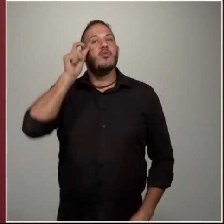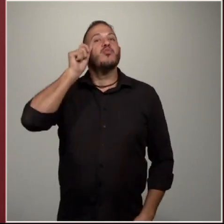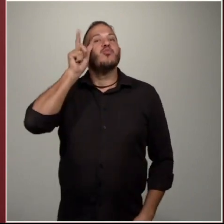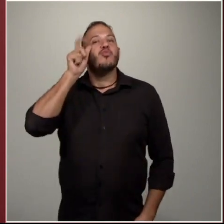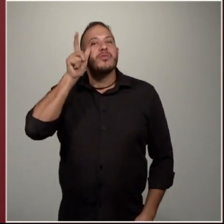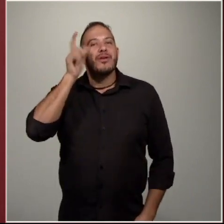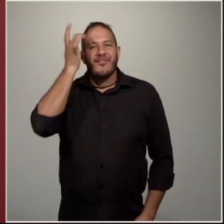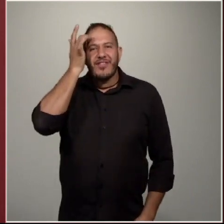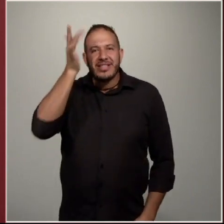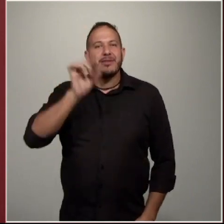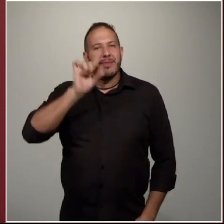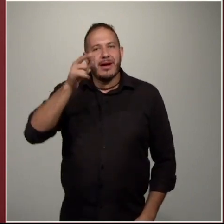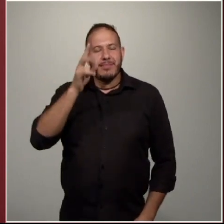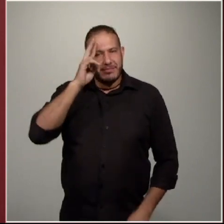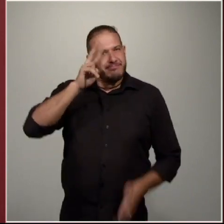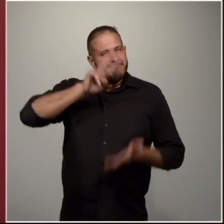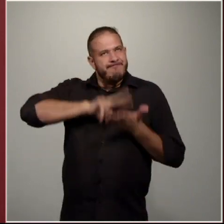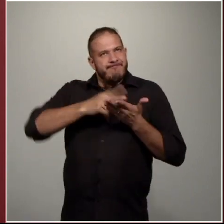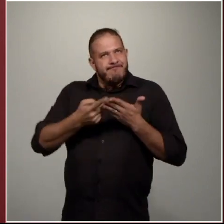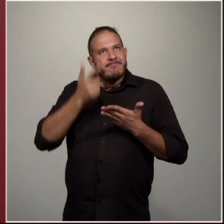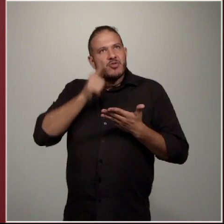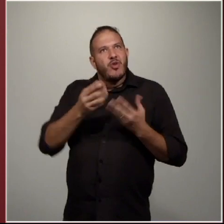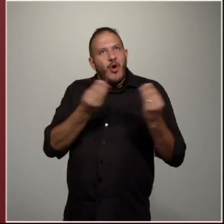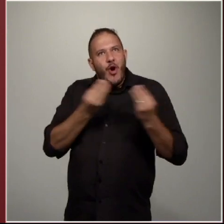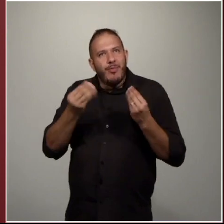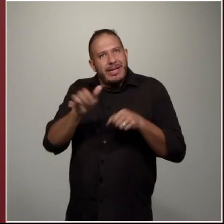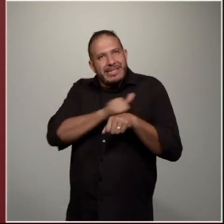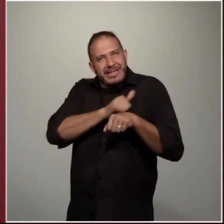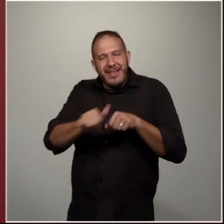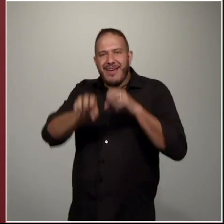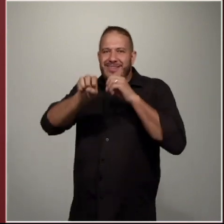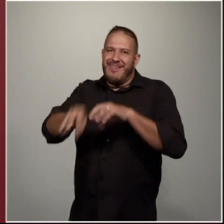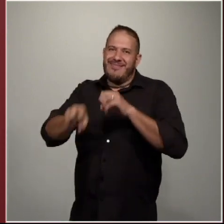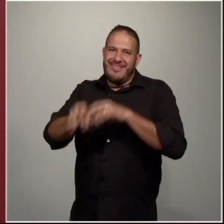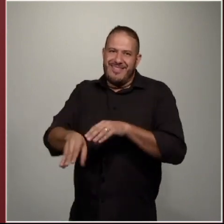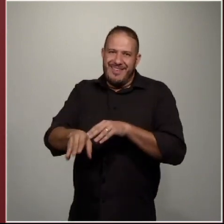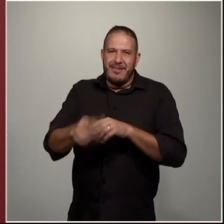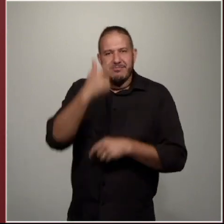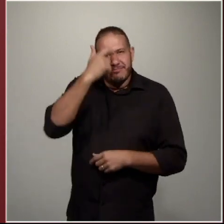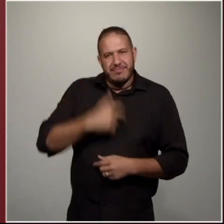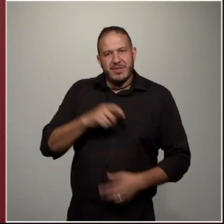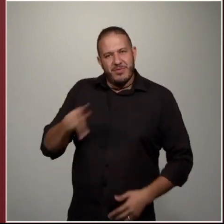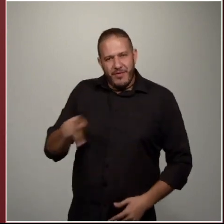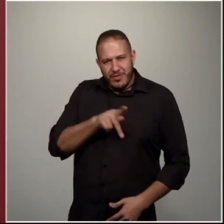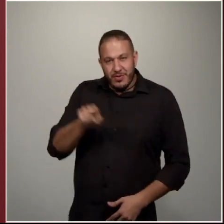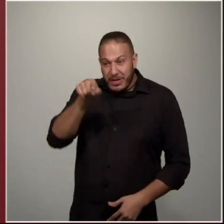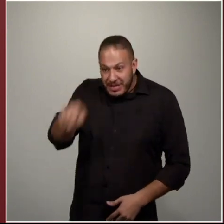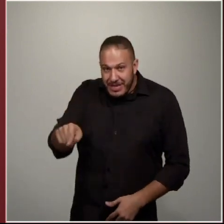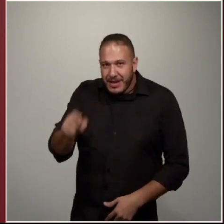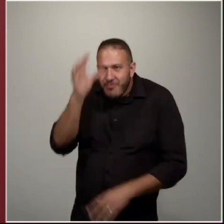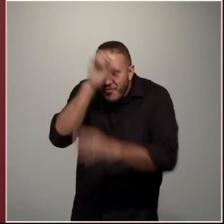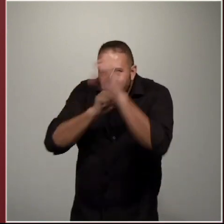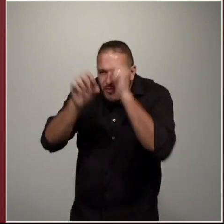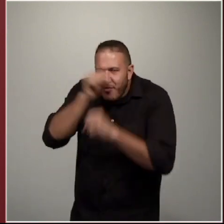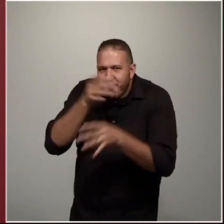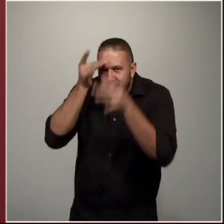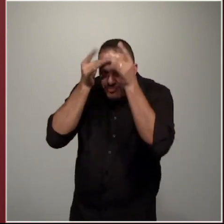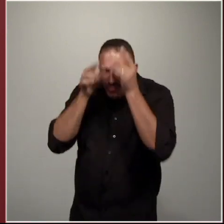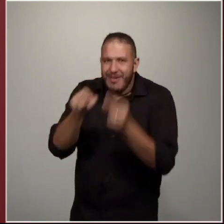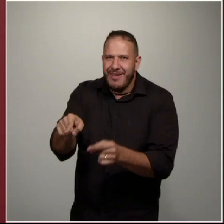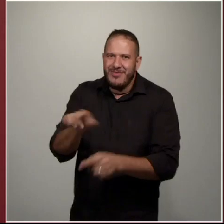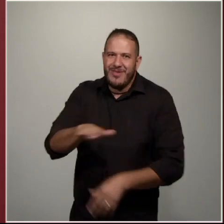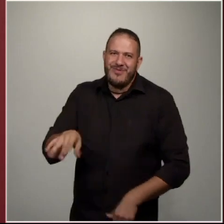facilitar o ensino né facilitará a algo em si no por parte do professor ea aprendizagem por parte do aluno